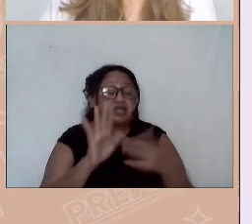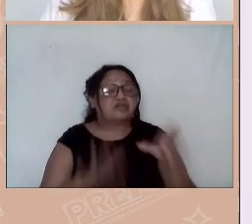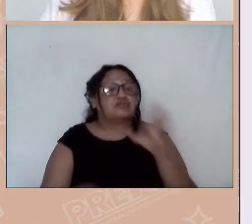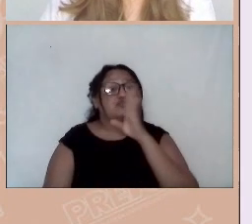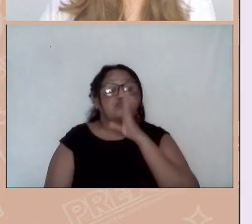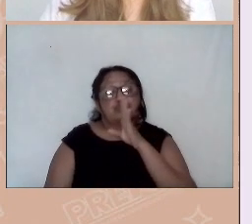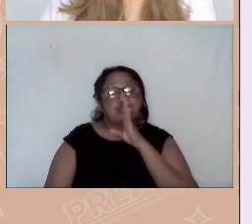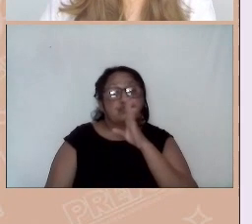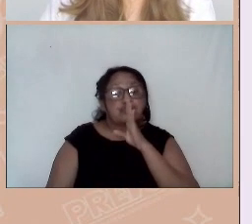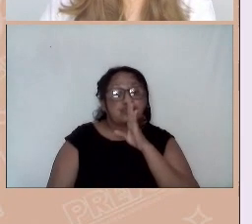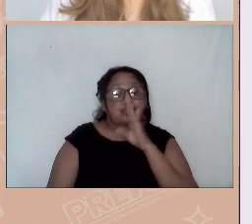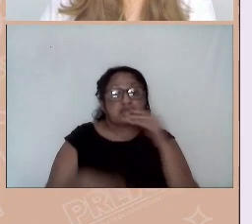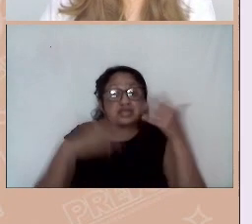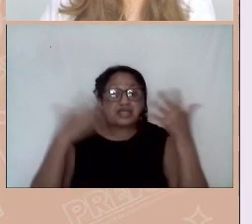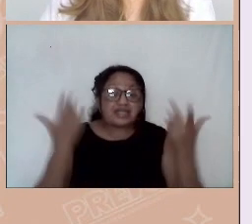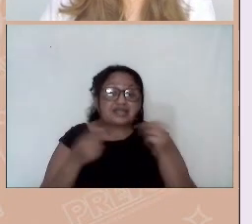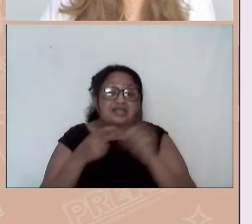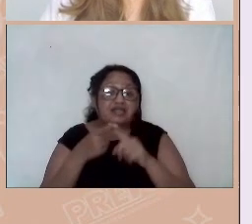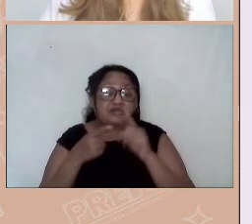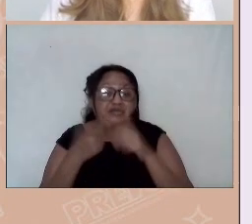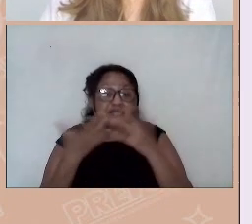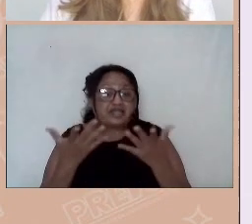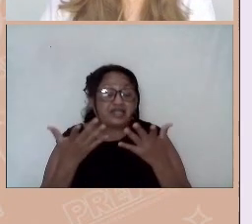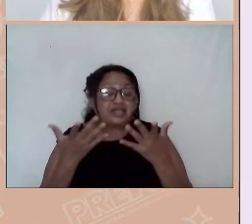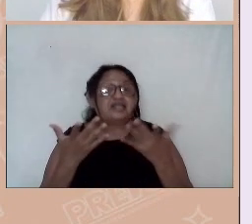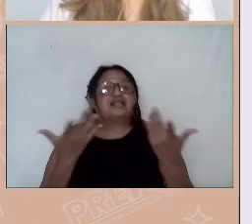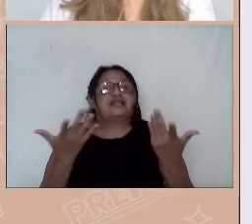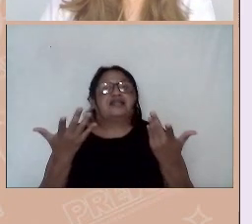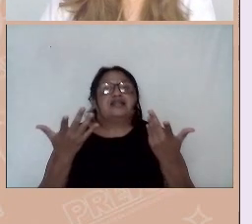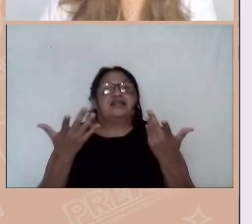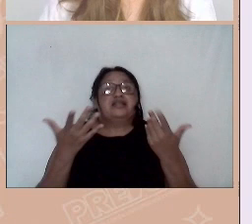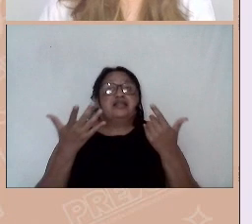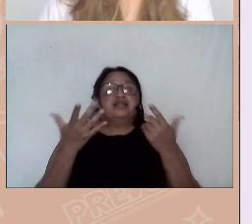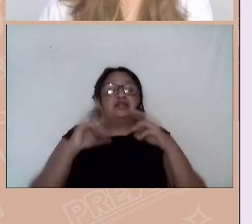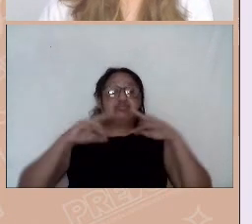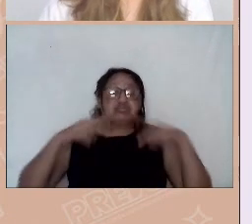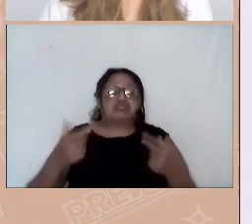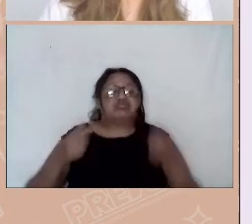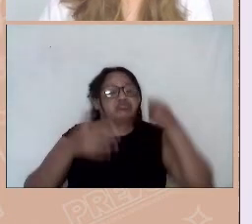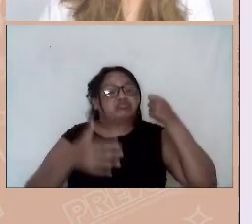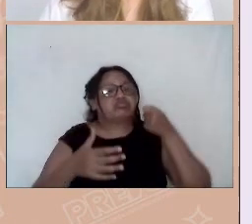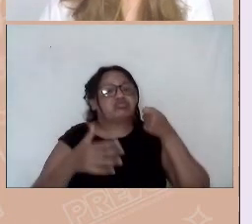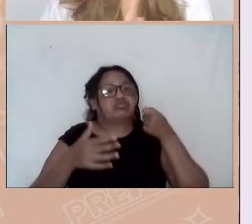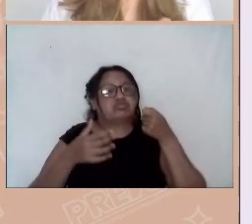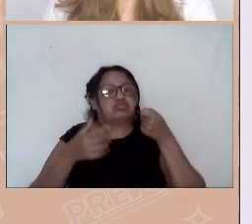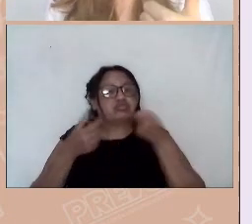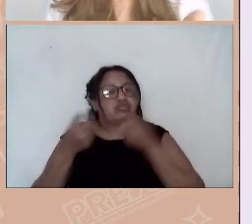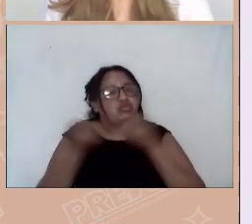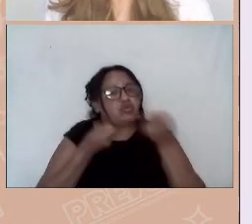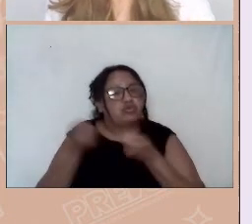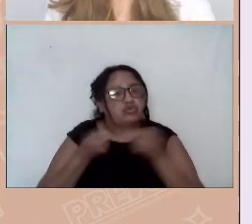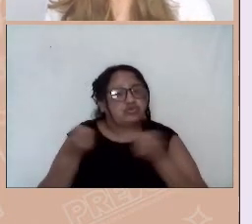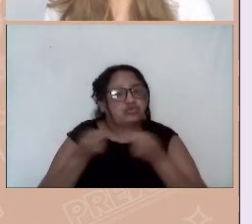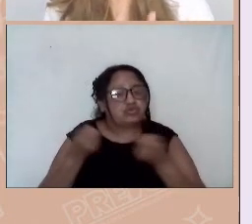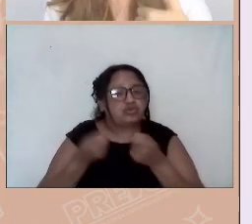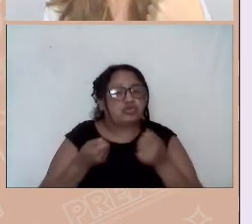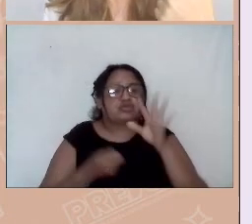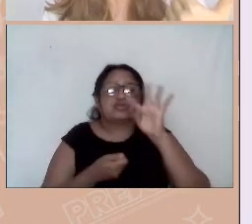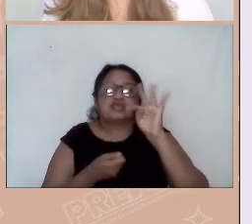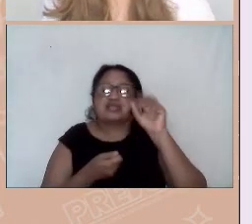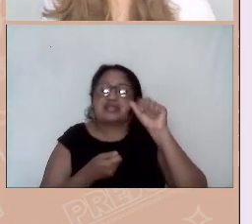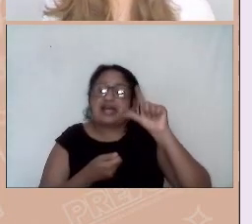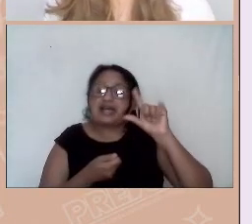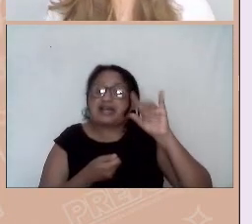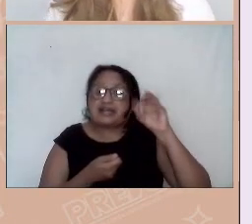moral e físico que as mulheres passam com o domínio do talibã aí sim né gente o livro fala né desse